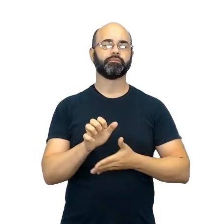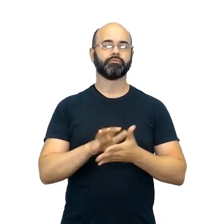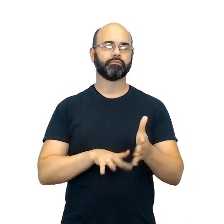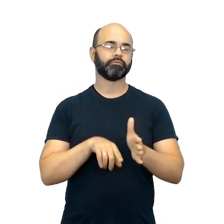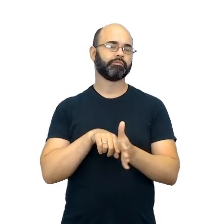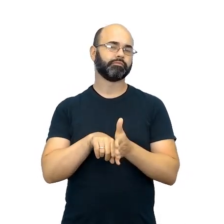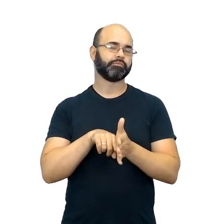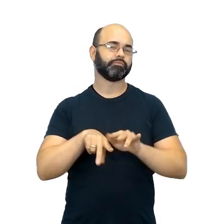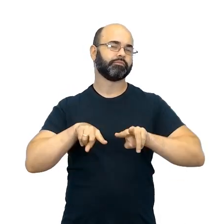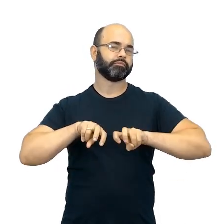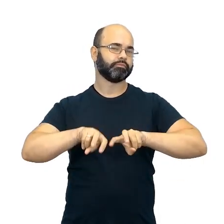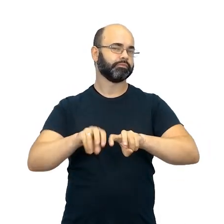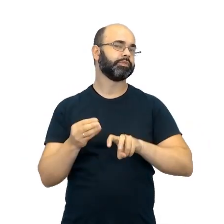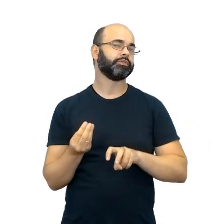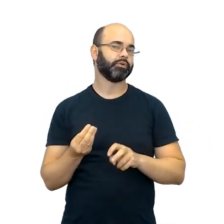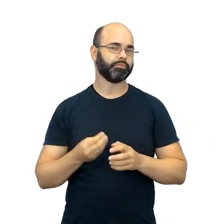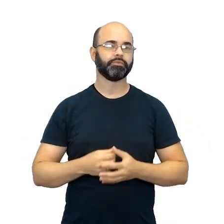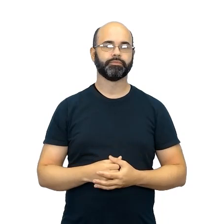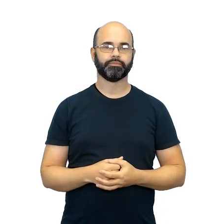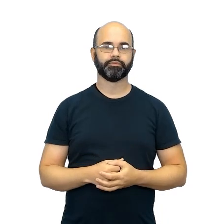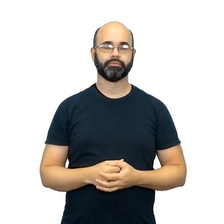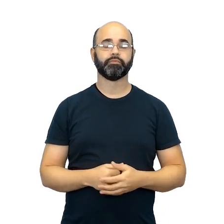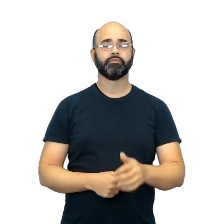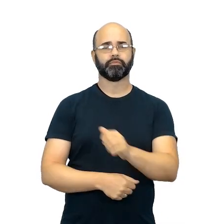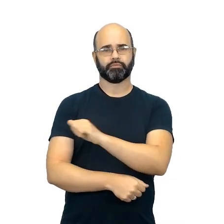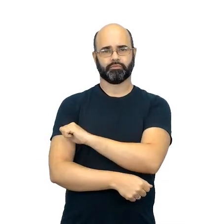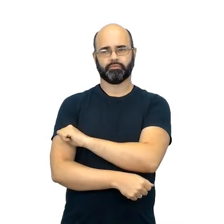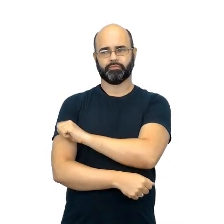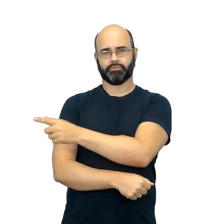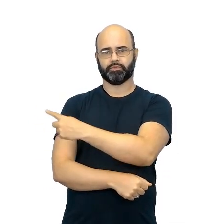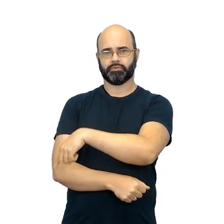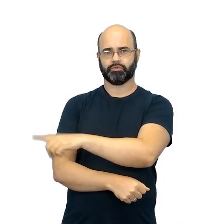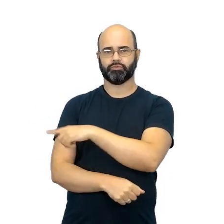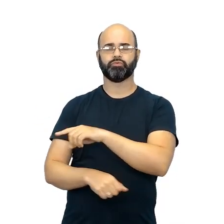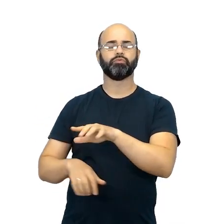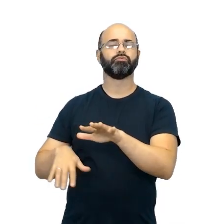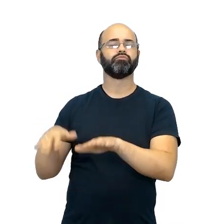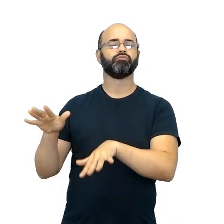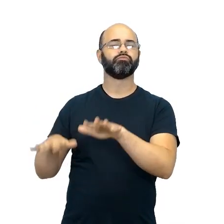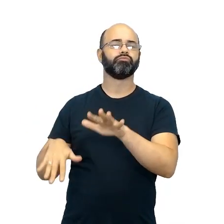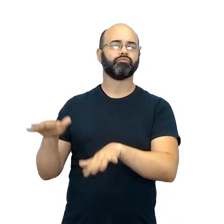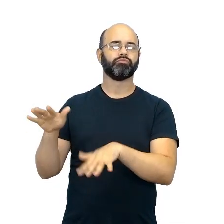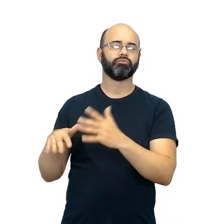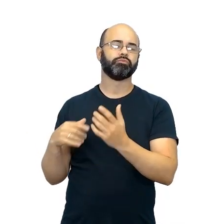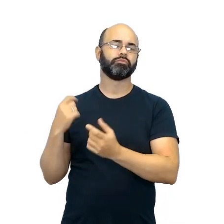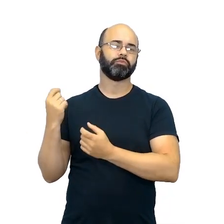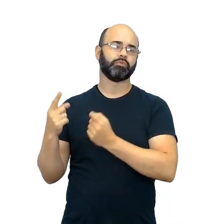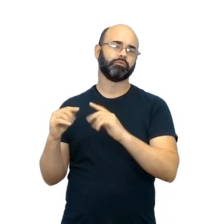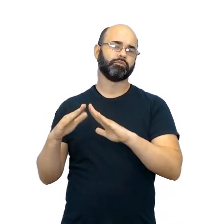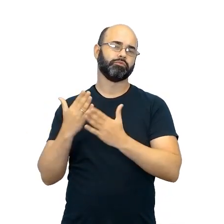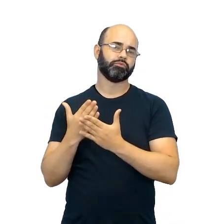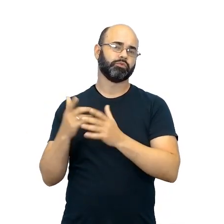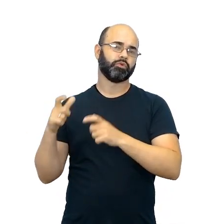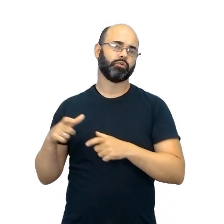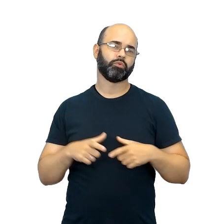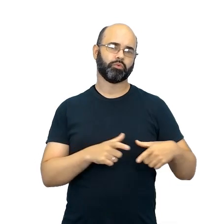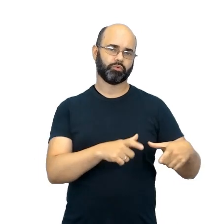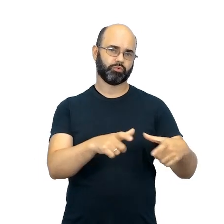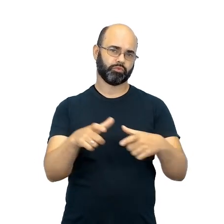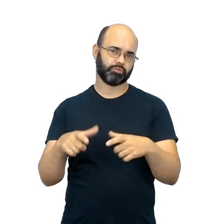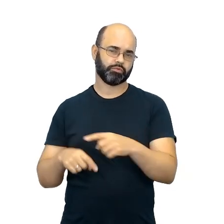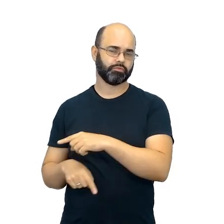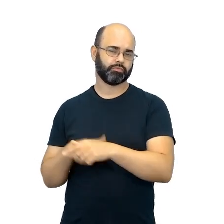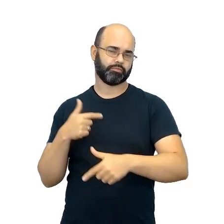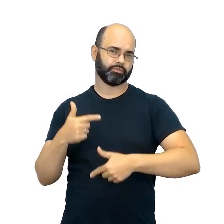investigativas. Sabemos que os estudantes em diferentes níveis educacionais podem apresentar concepções de ciência sobre o trabalho de